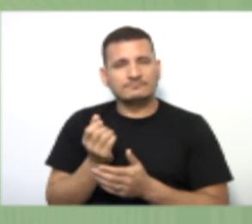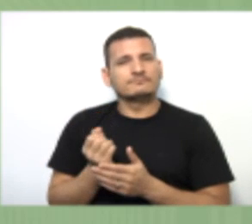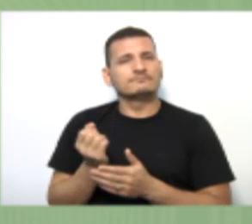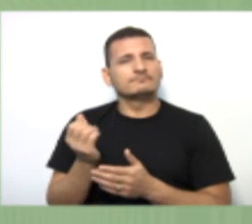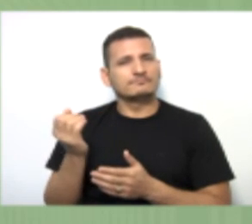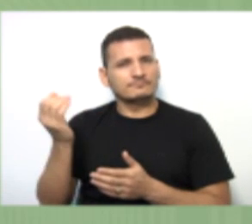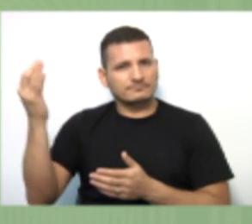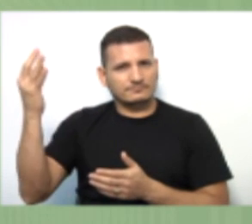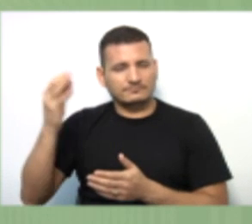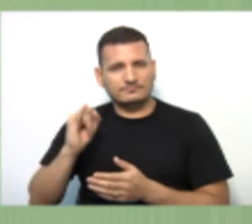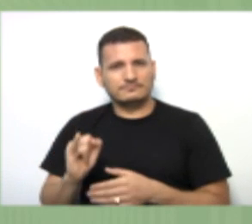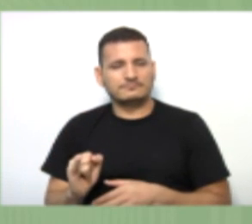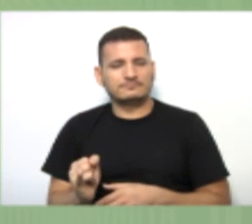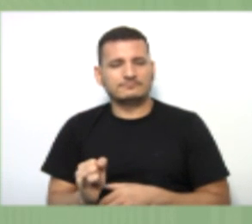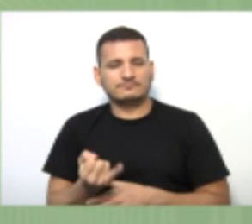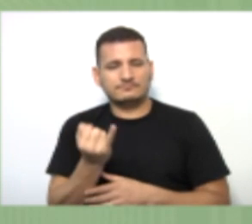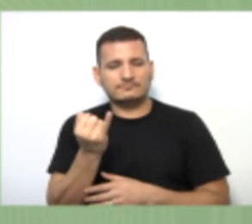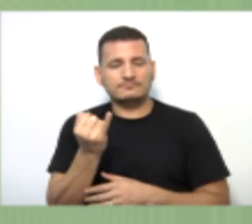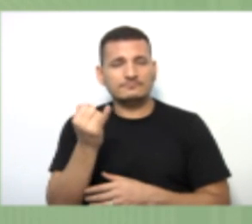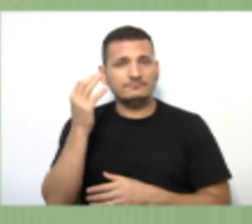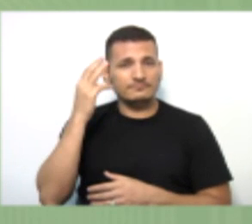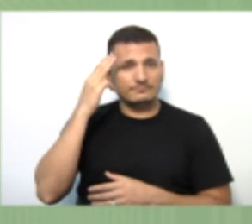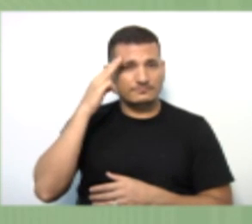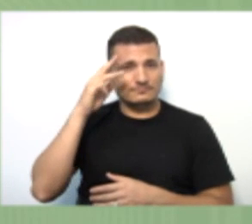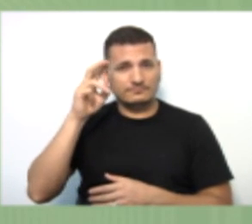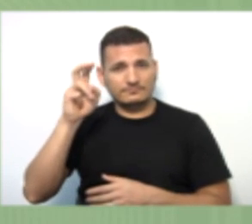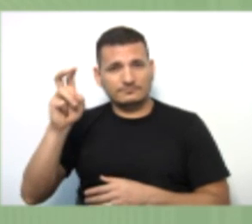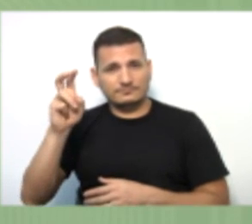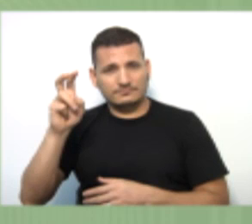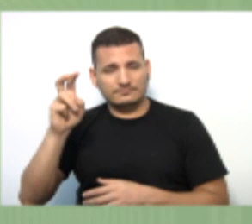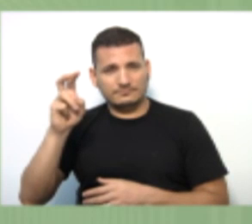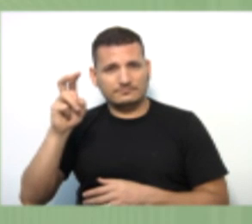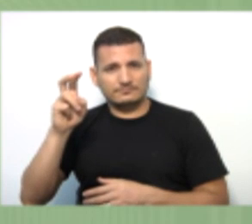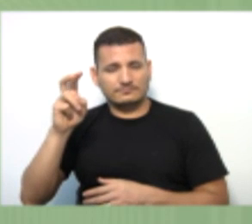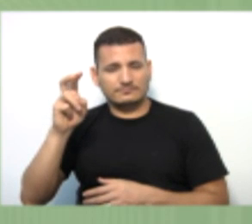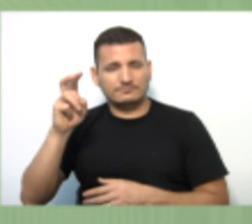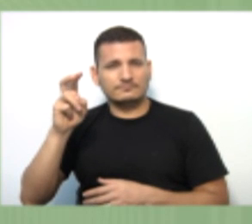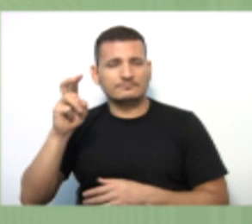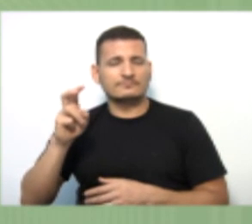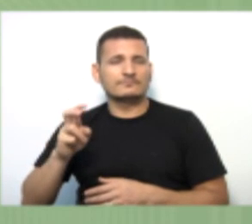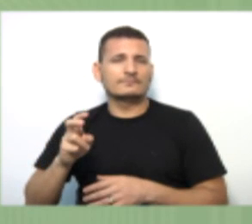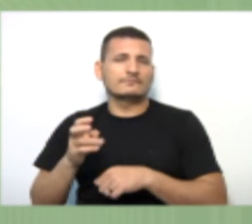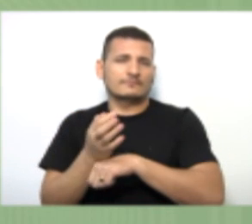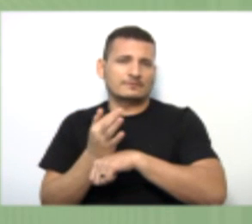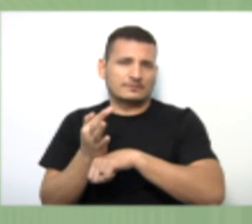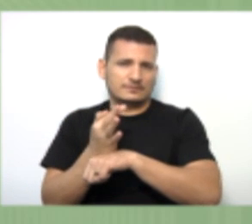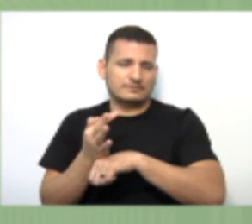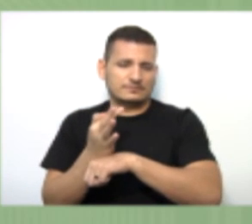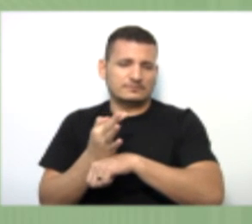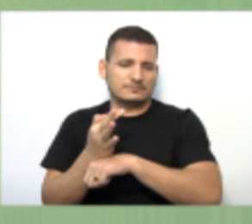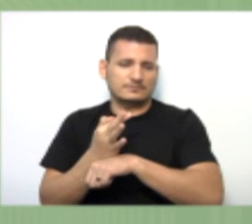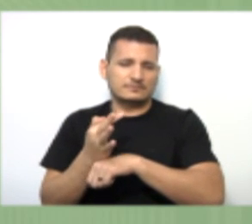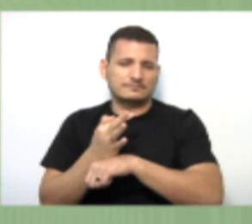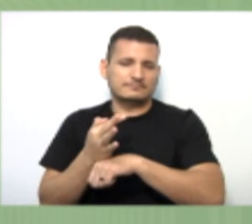viajaram para aproveitar 5 dias de férias em Walt Disney World. É igual o professor Ricardo aí, todo ano ele